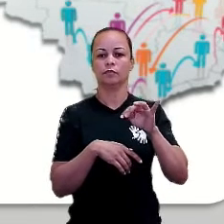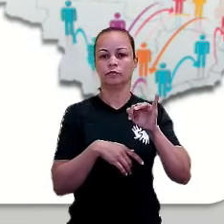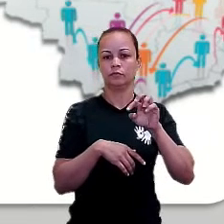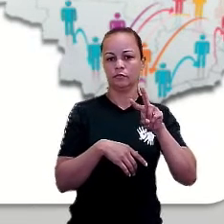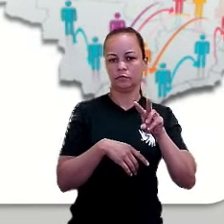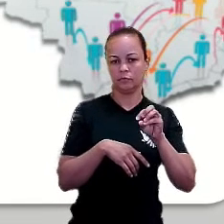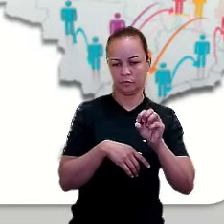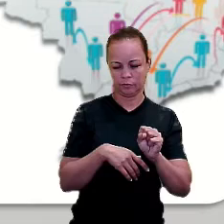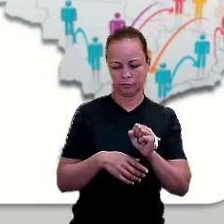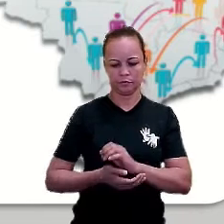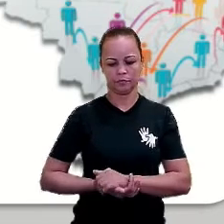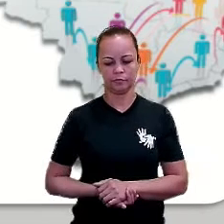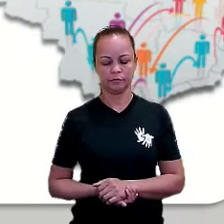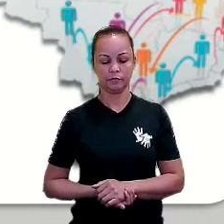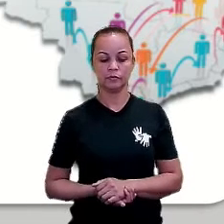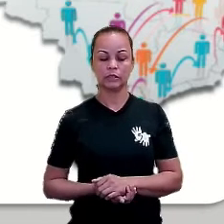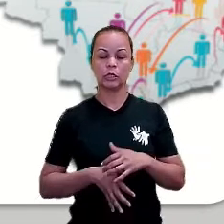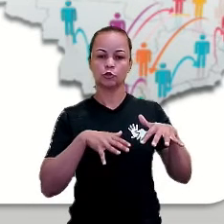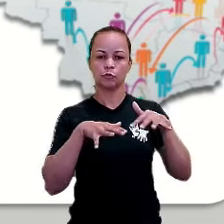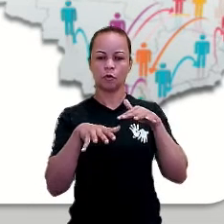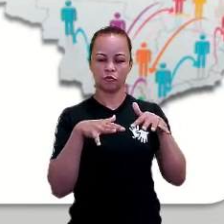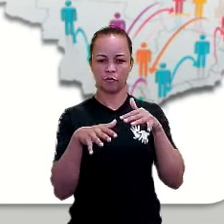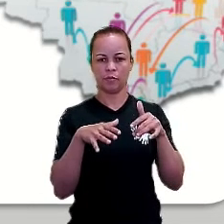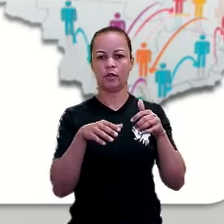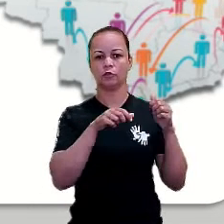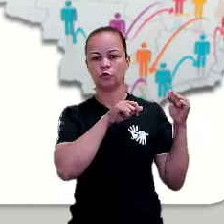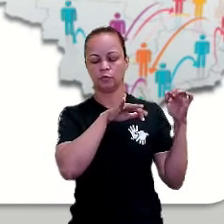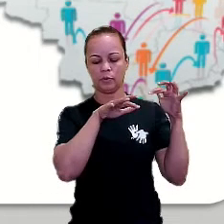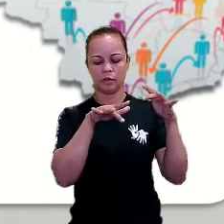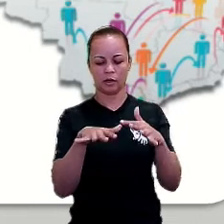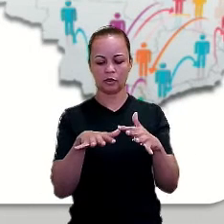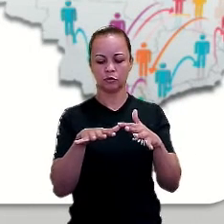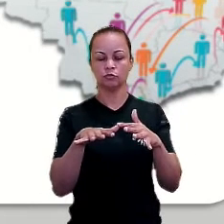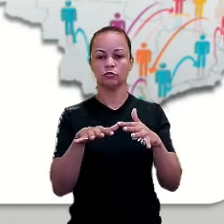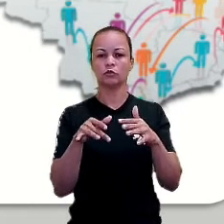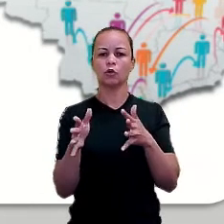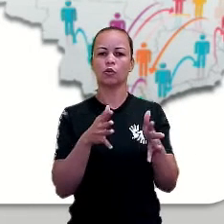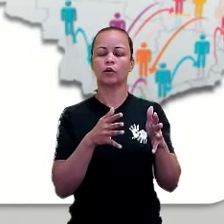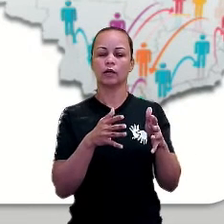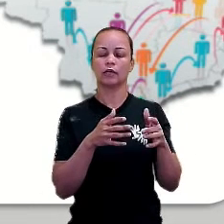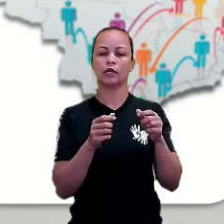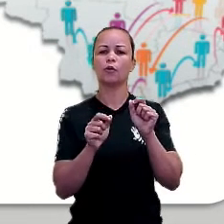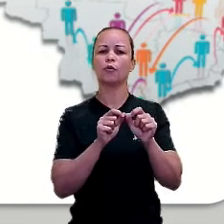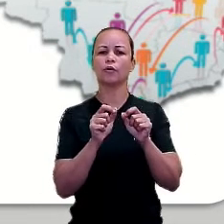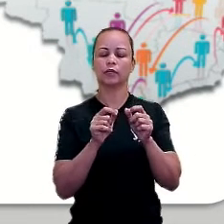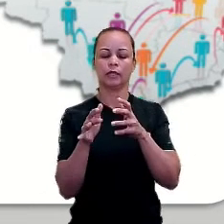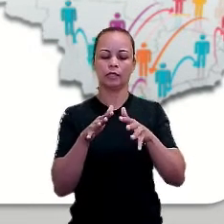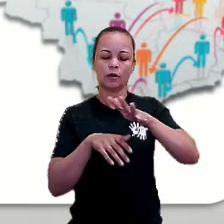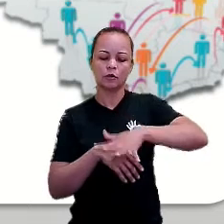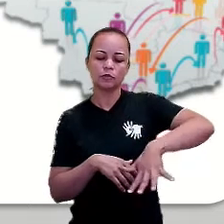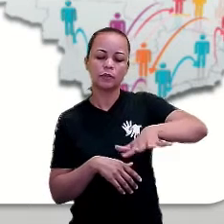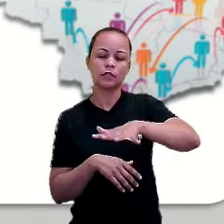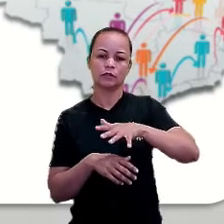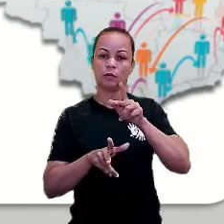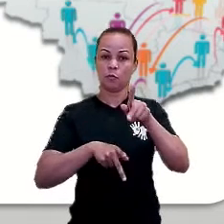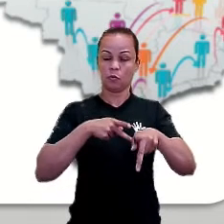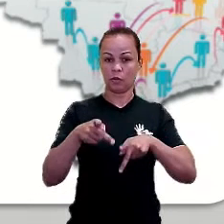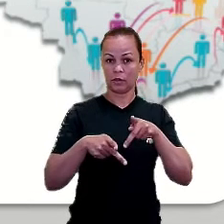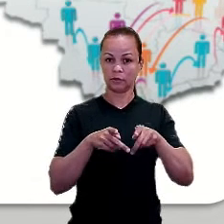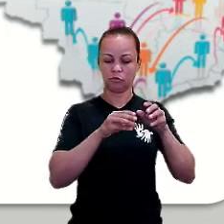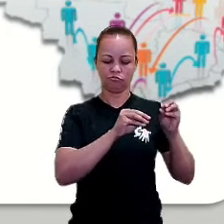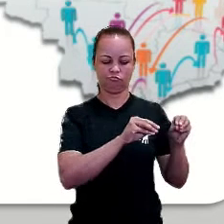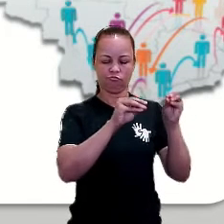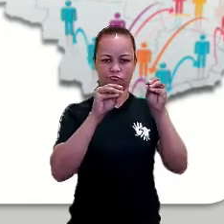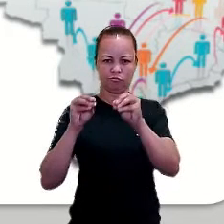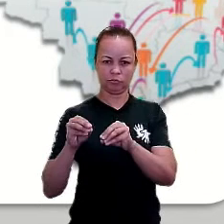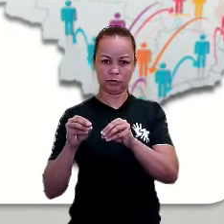Então, os movimentos migratórios, consistem na mobilidade espacial da população de se deslocar,